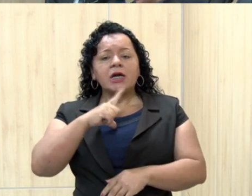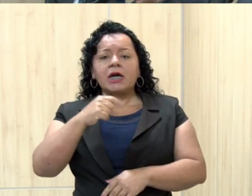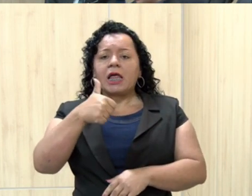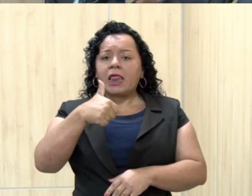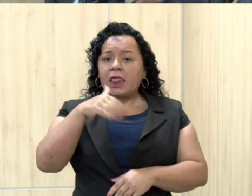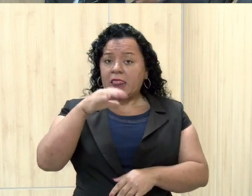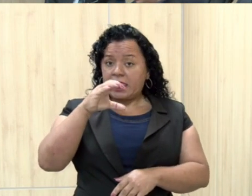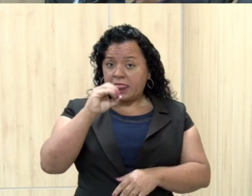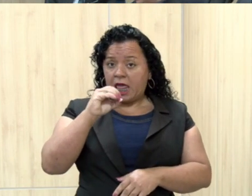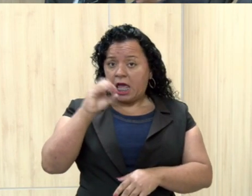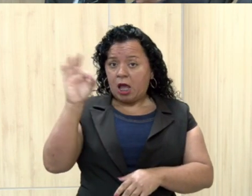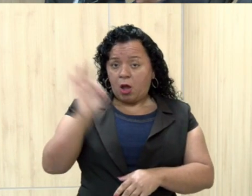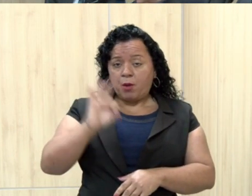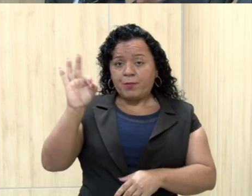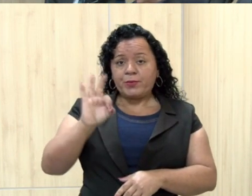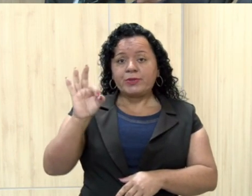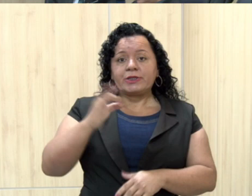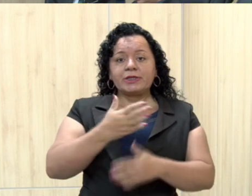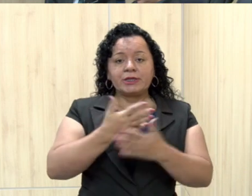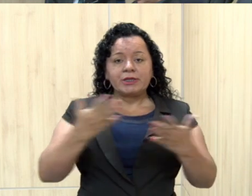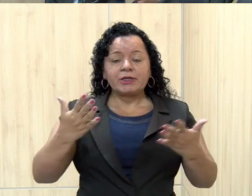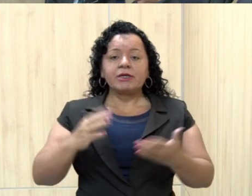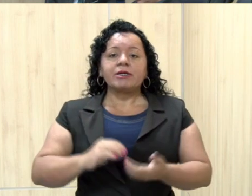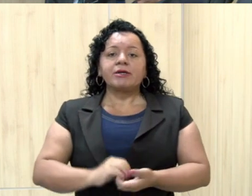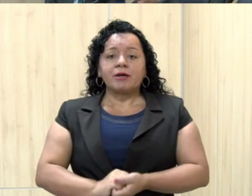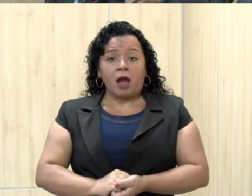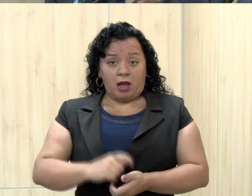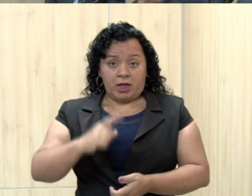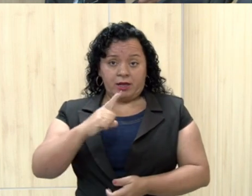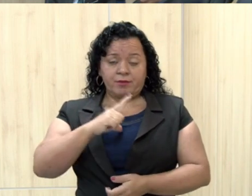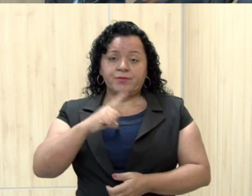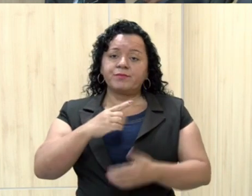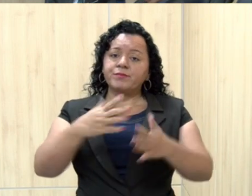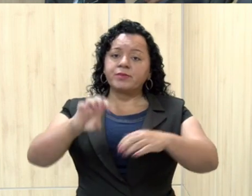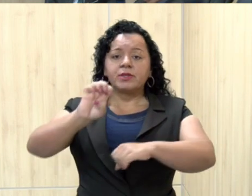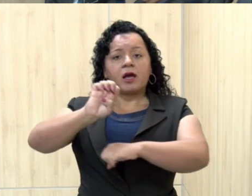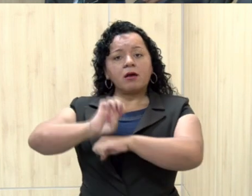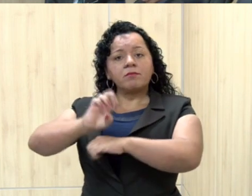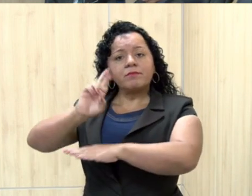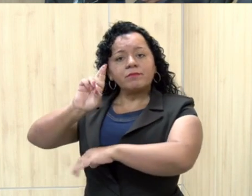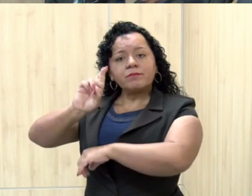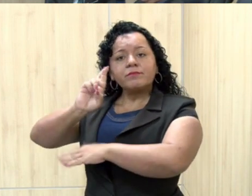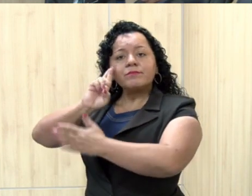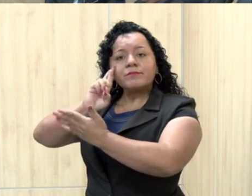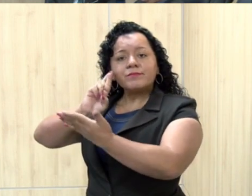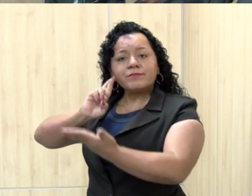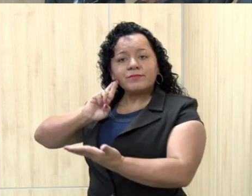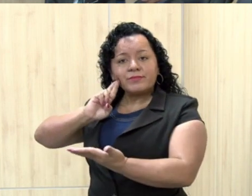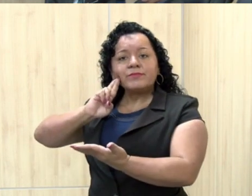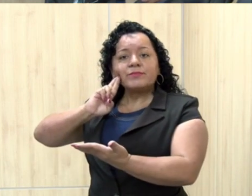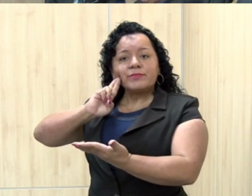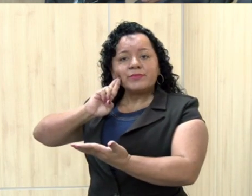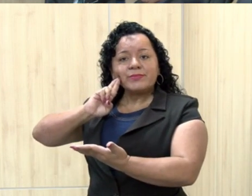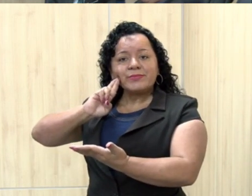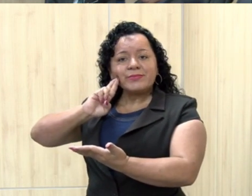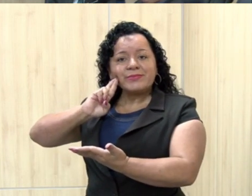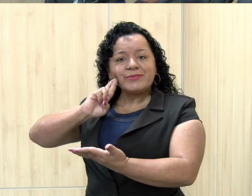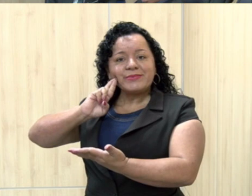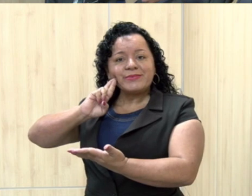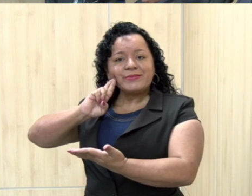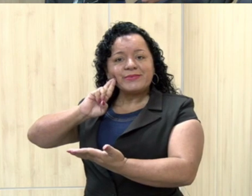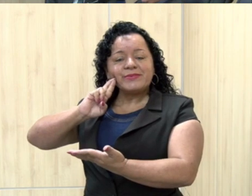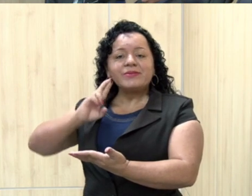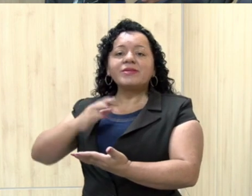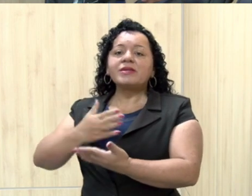10% enquanto nós temos aqui no estado de Rondônia uma população indígena de um